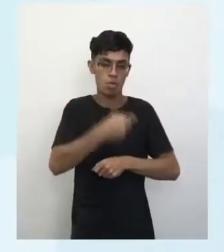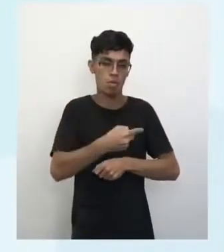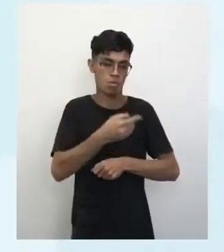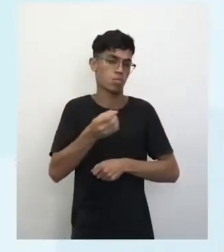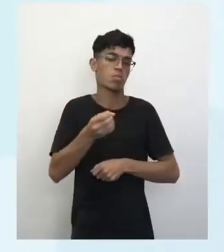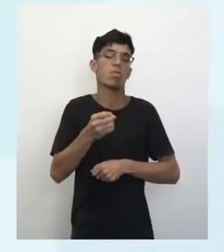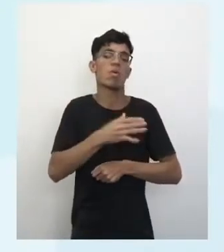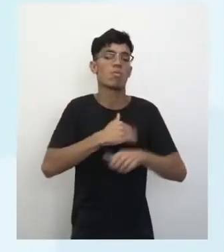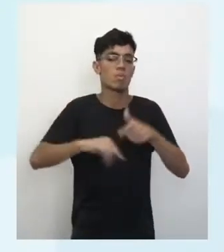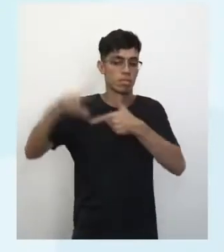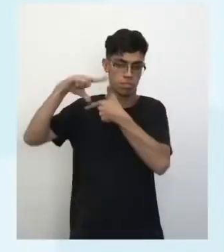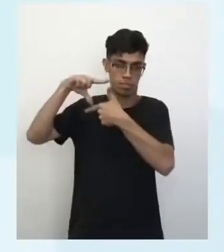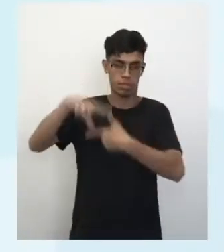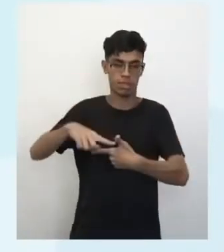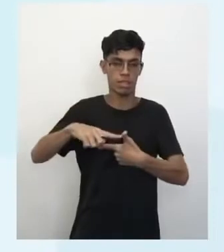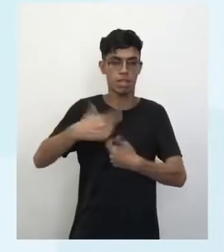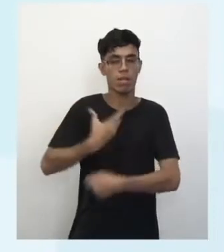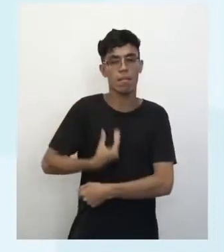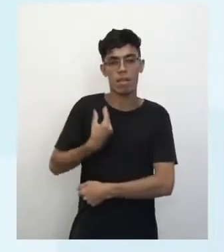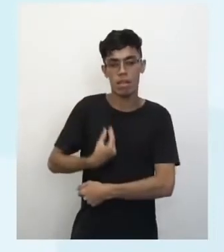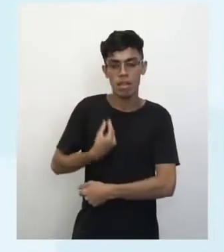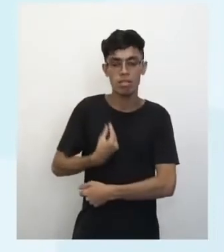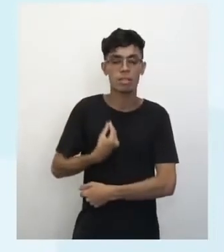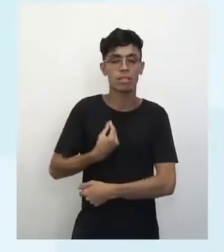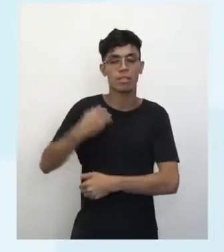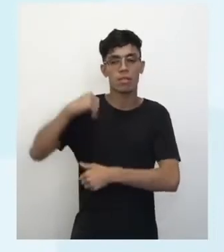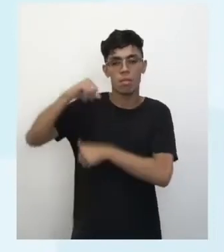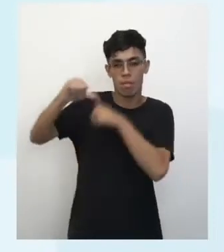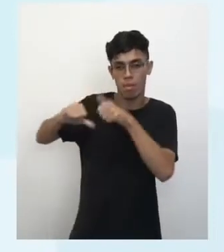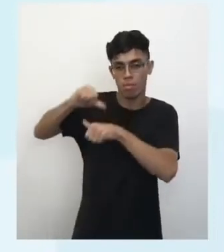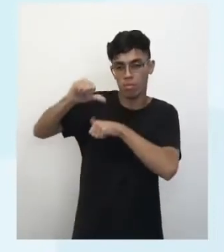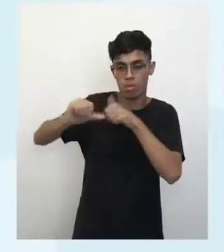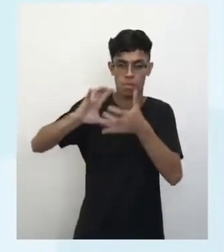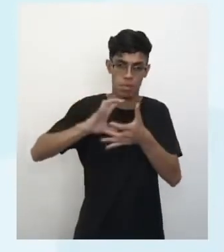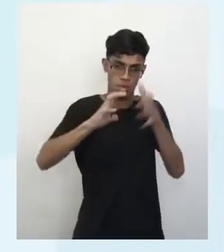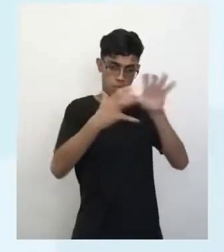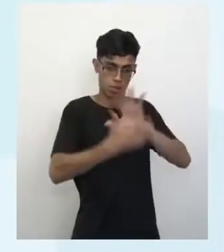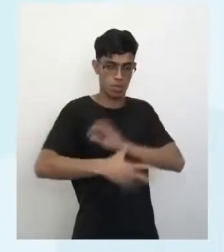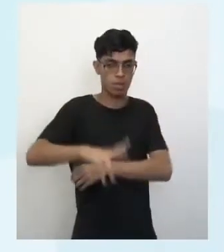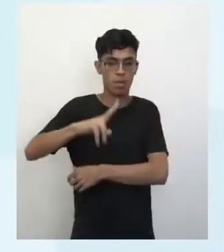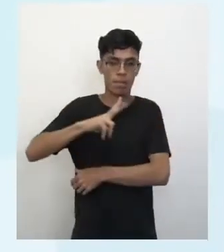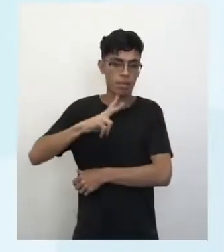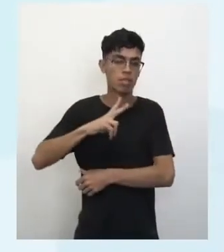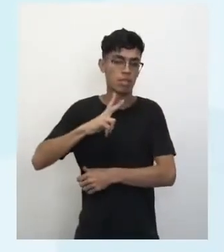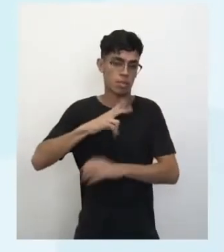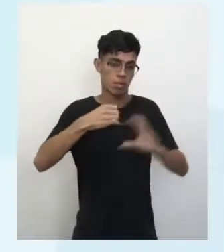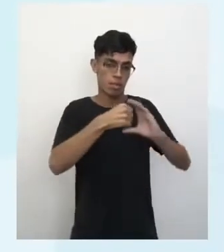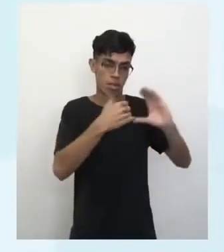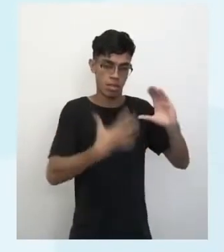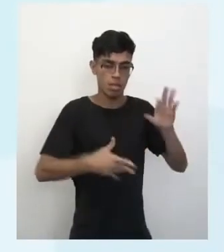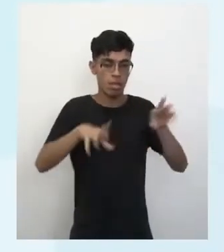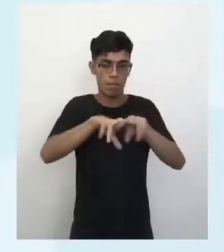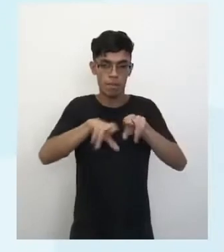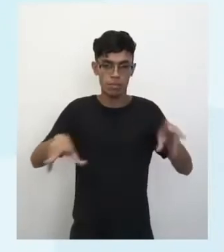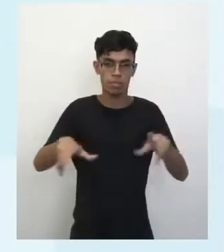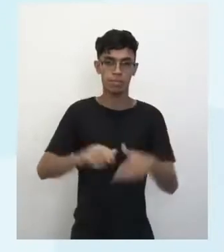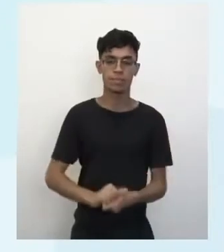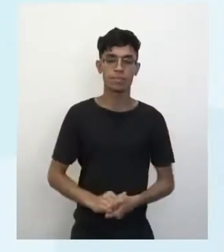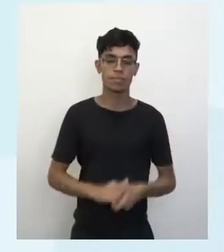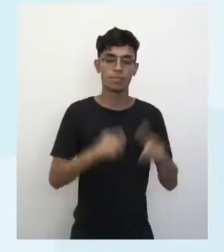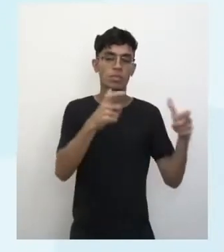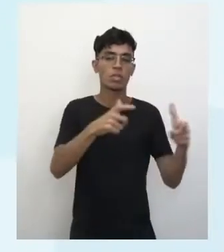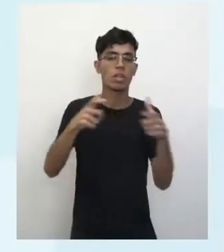linear. Um ser vivo sofre ao longo da vida transformações individuais, diferentes esforços, diferentes